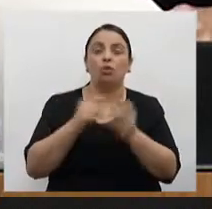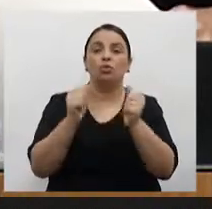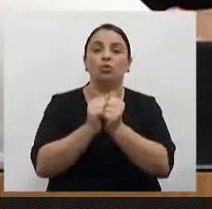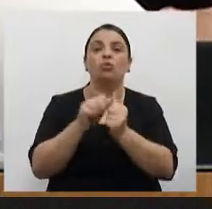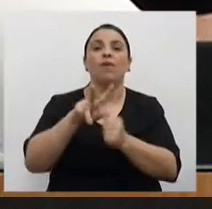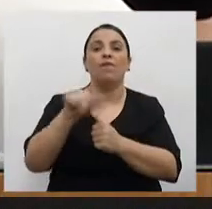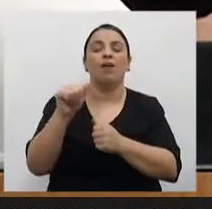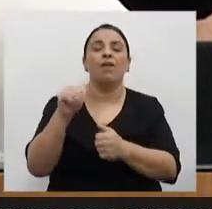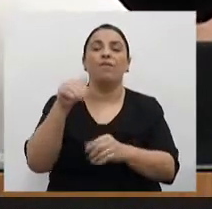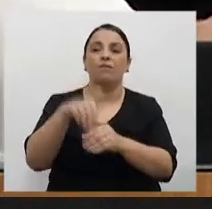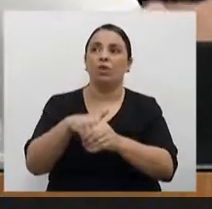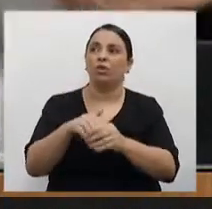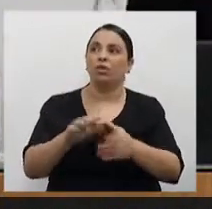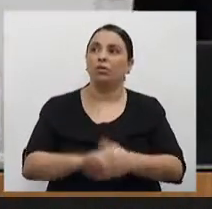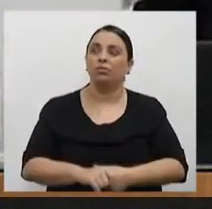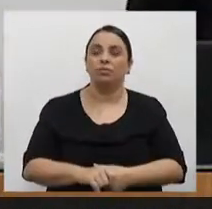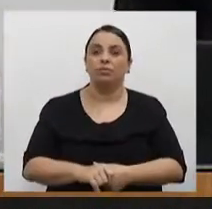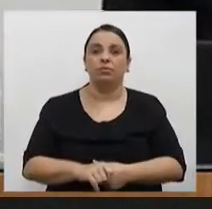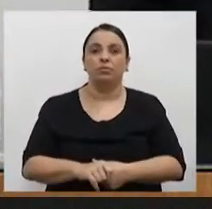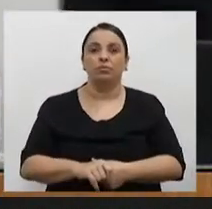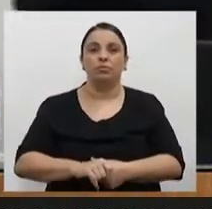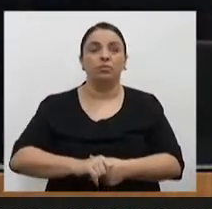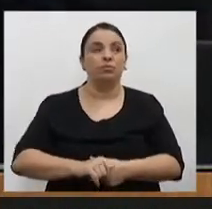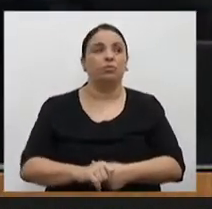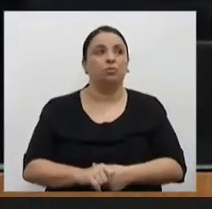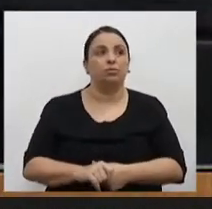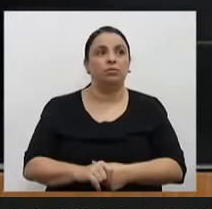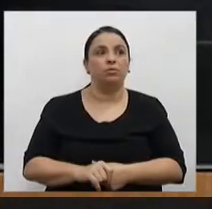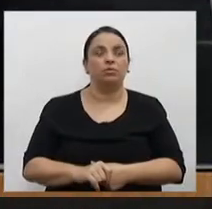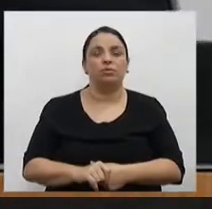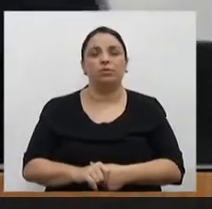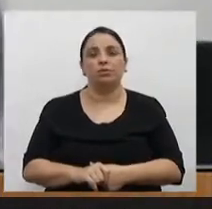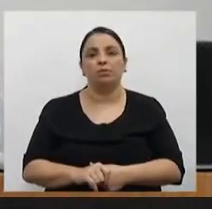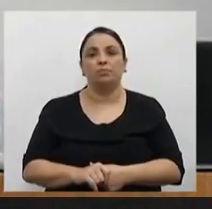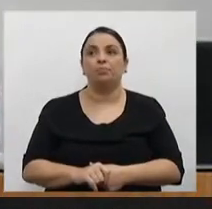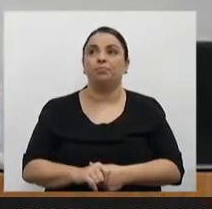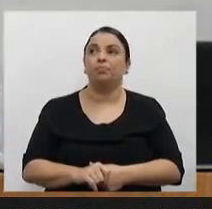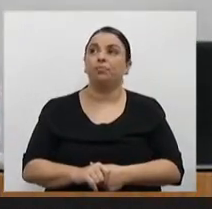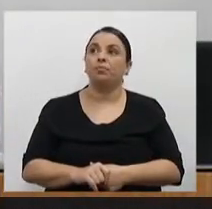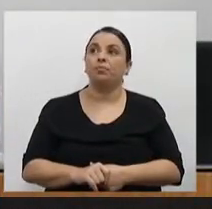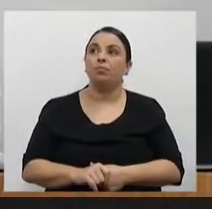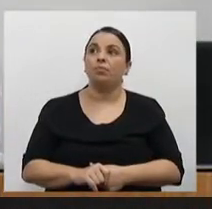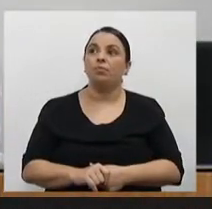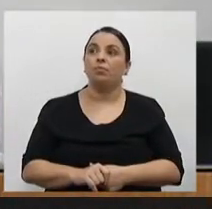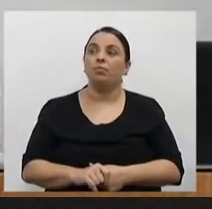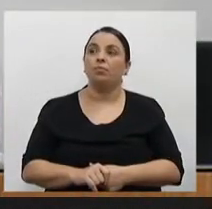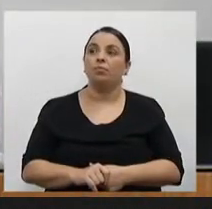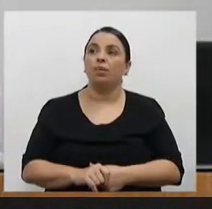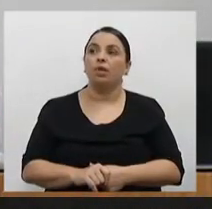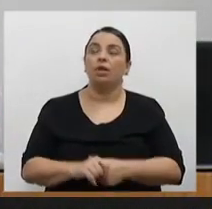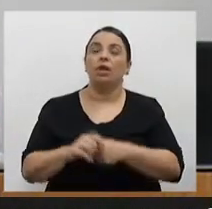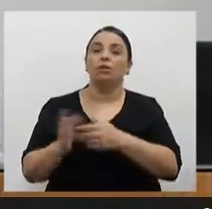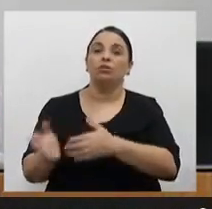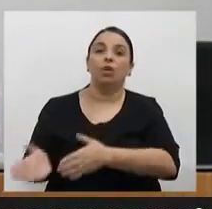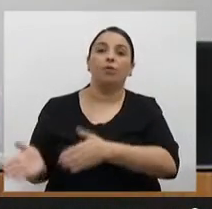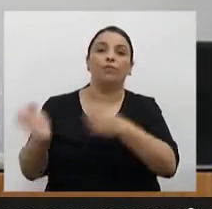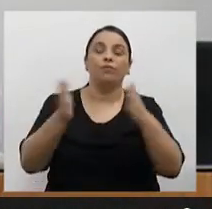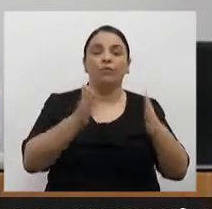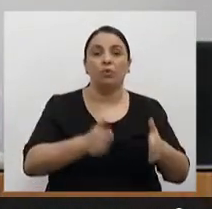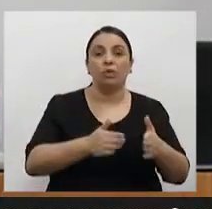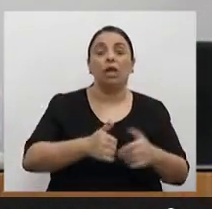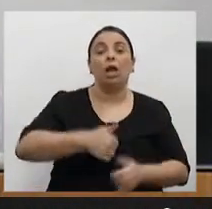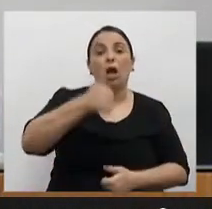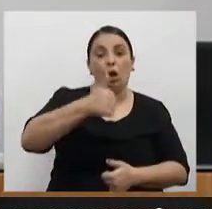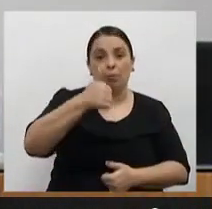Ah, sim, deixa eu só passar a presidência aqui, né, voltando o primeiro